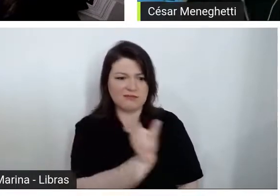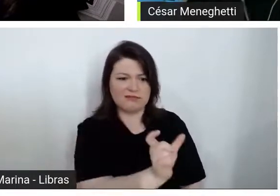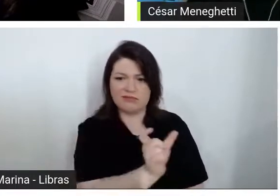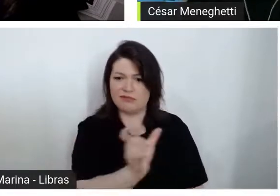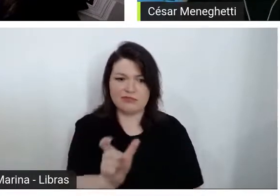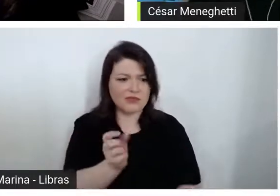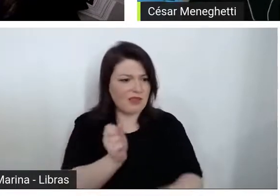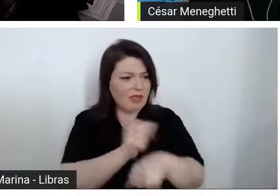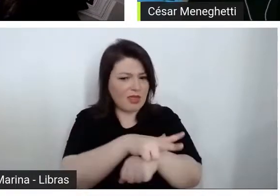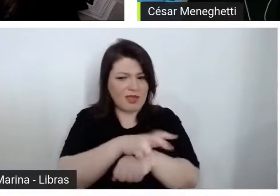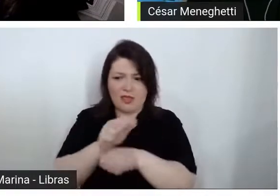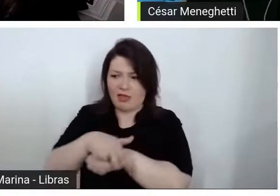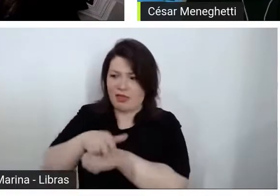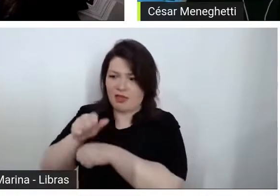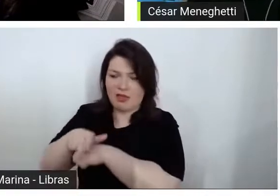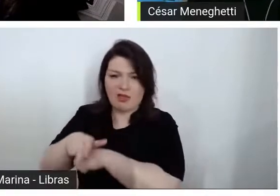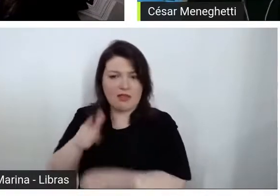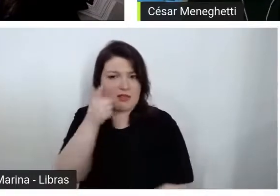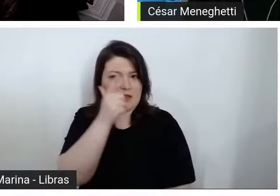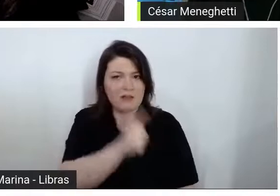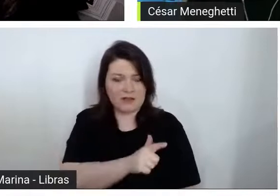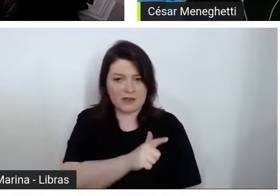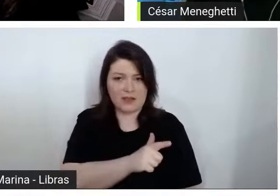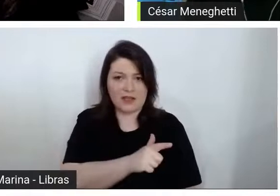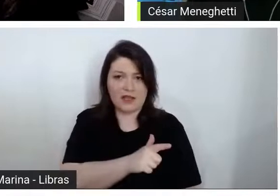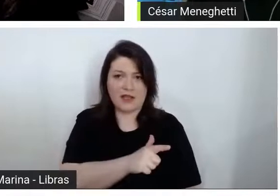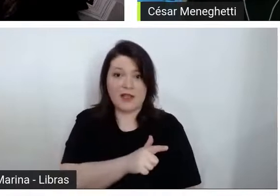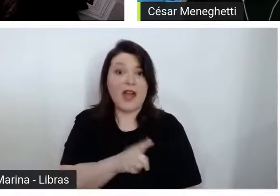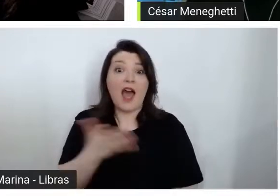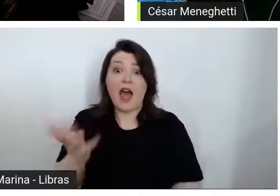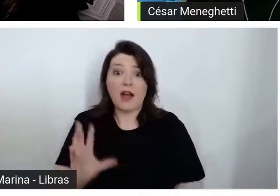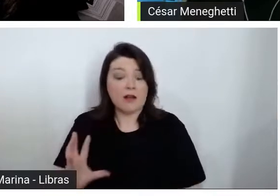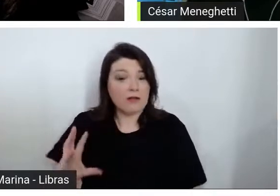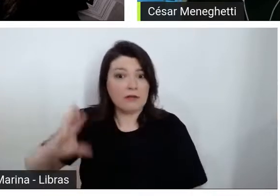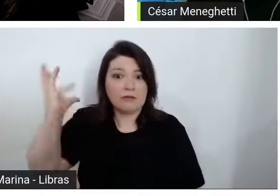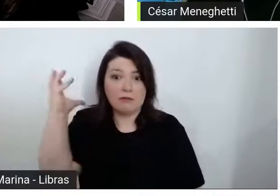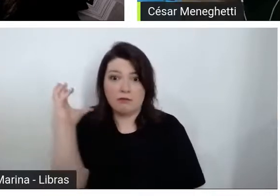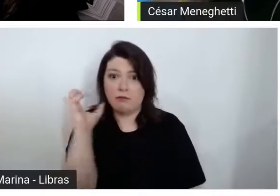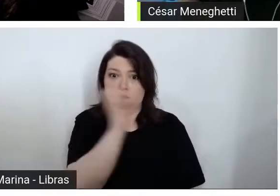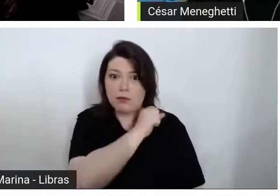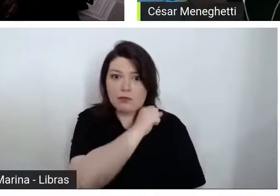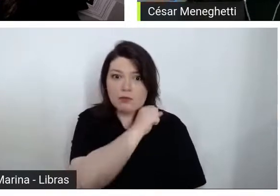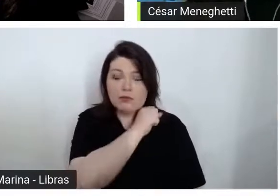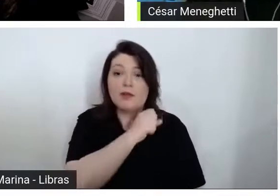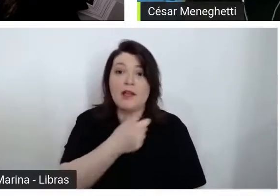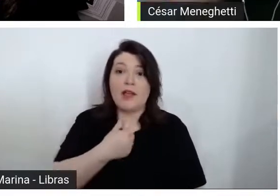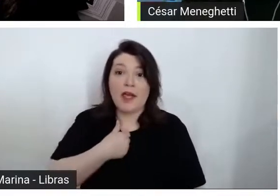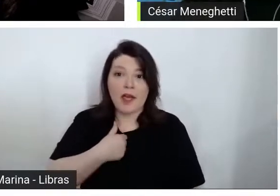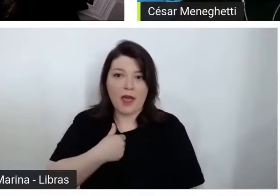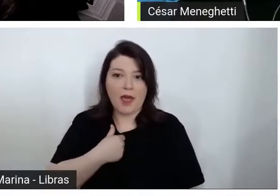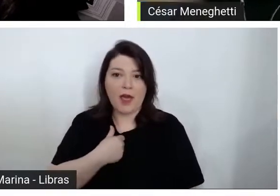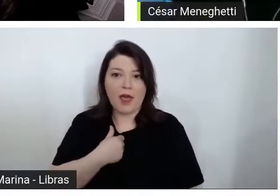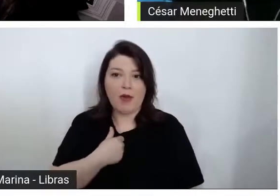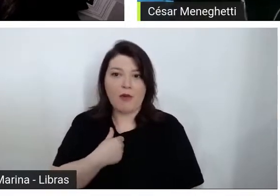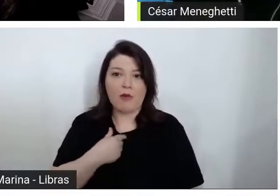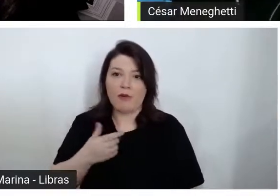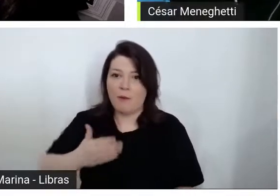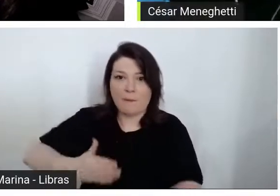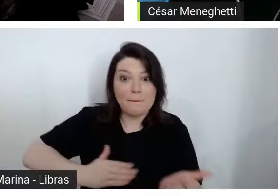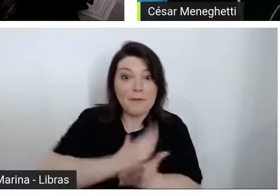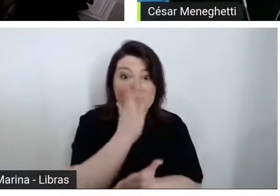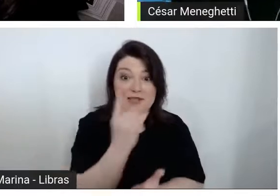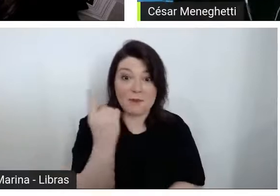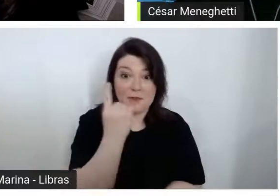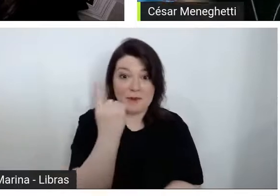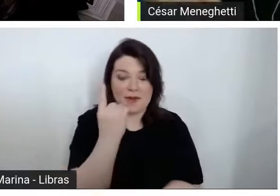uma coisa. Então, de um momento para o outro, eu mandei essa coisa, passei na primeira, eram 2.000 pessoas